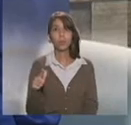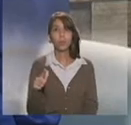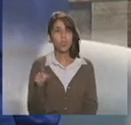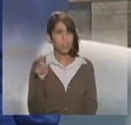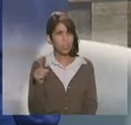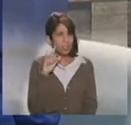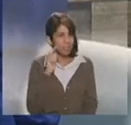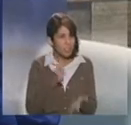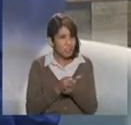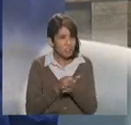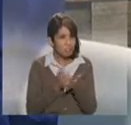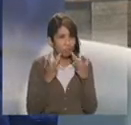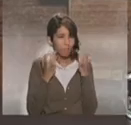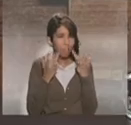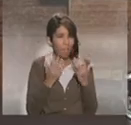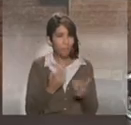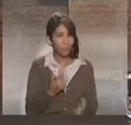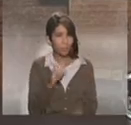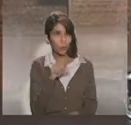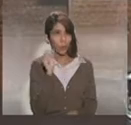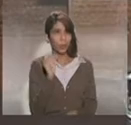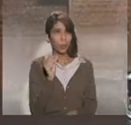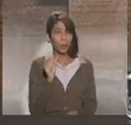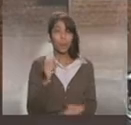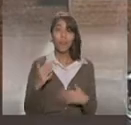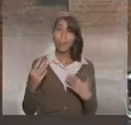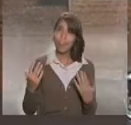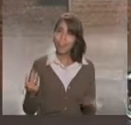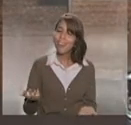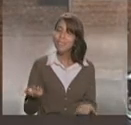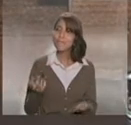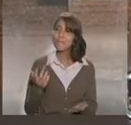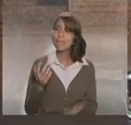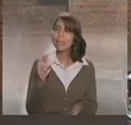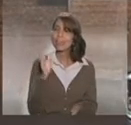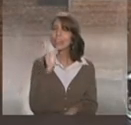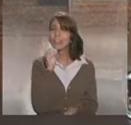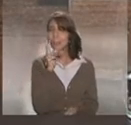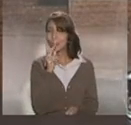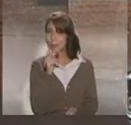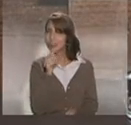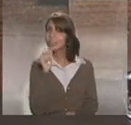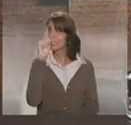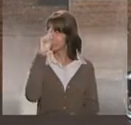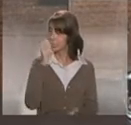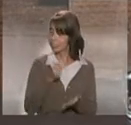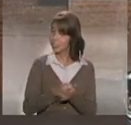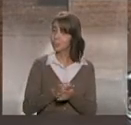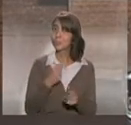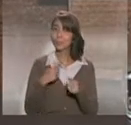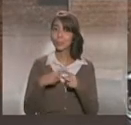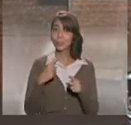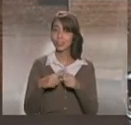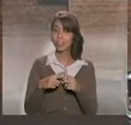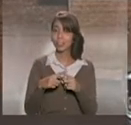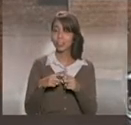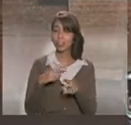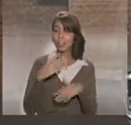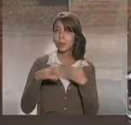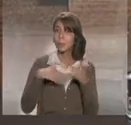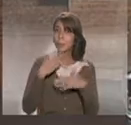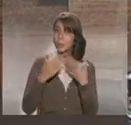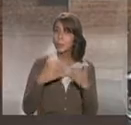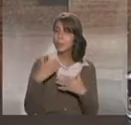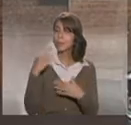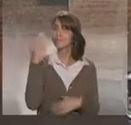decidiu a leu a coisa ficou bem eu demorei ainda para me decidir porque no final das contas eu entendi que